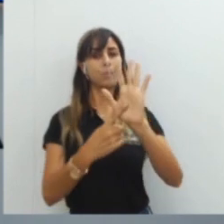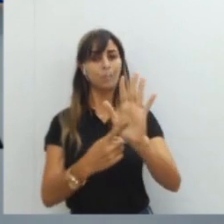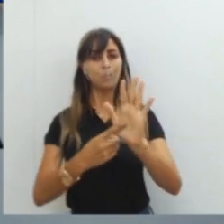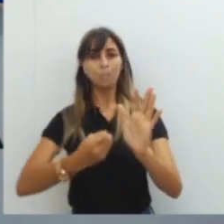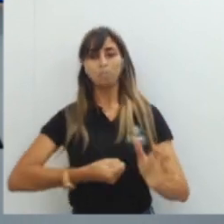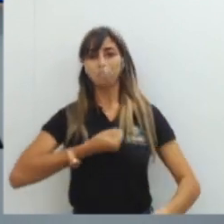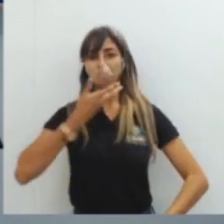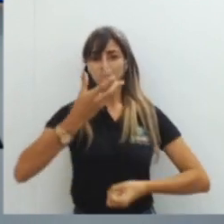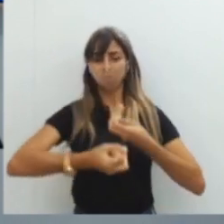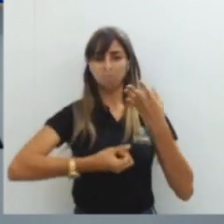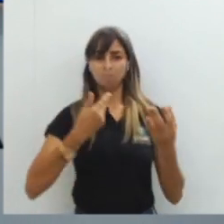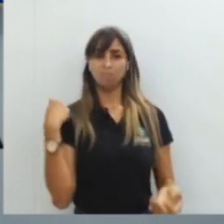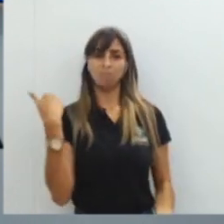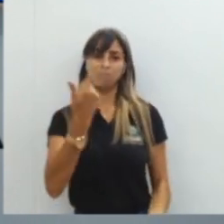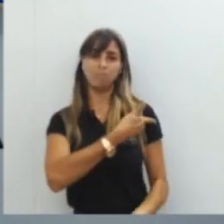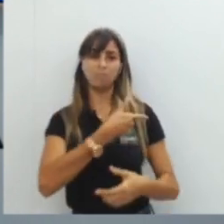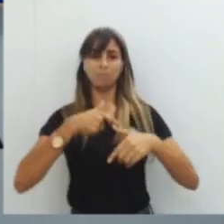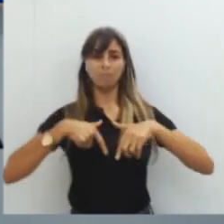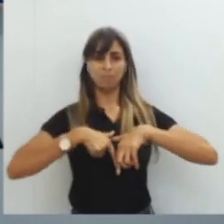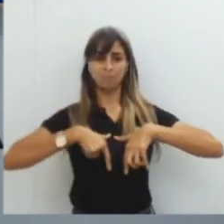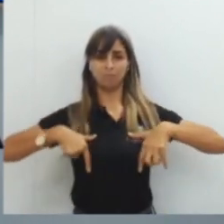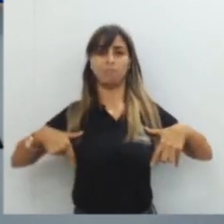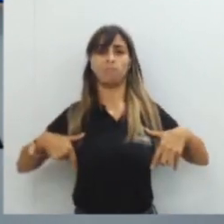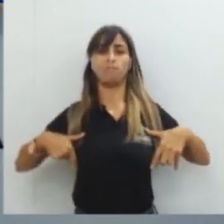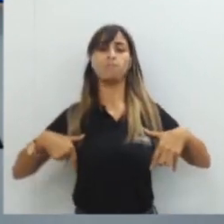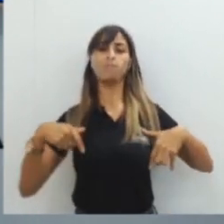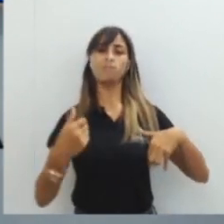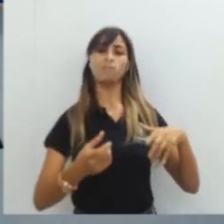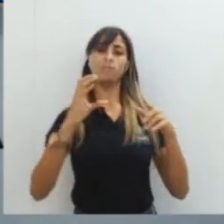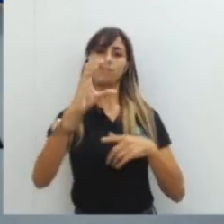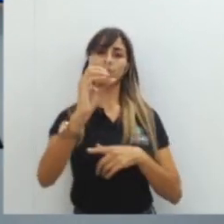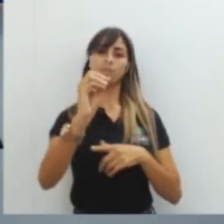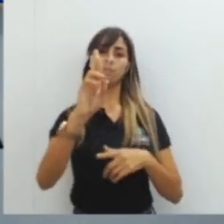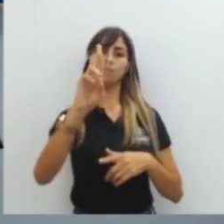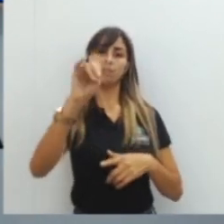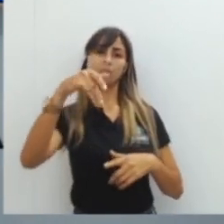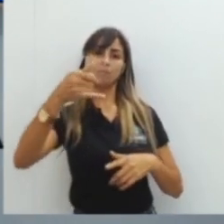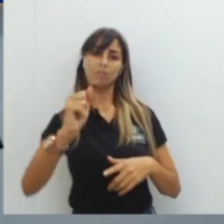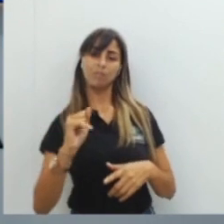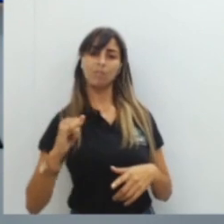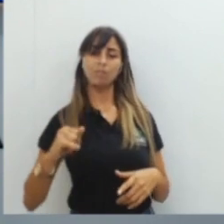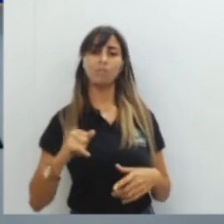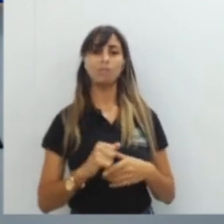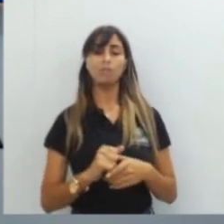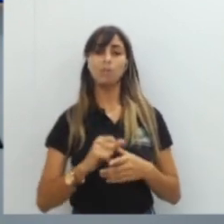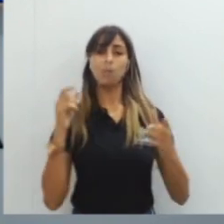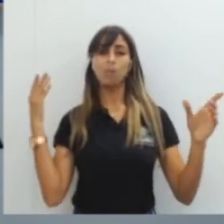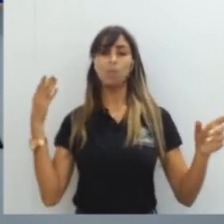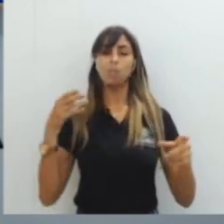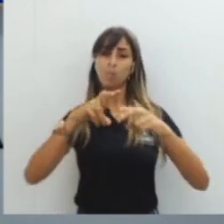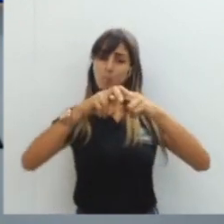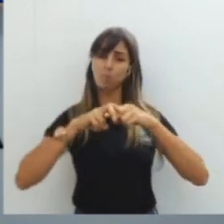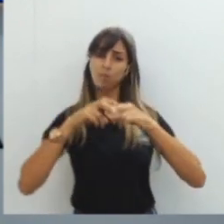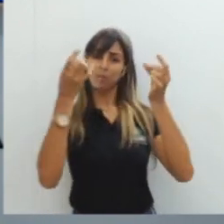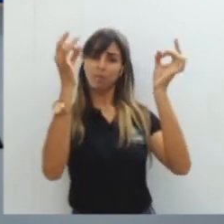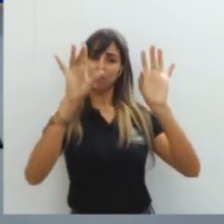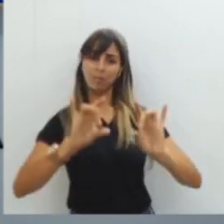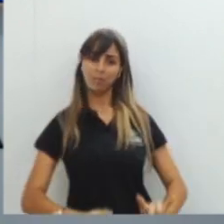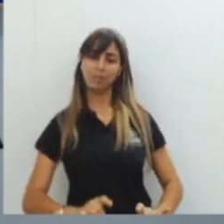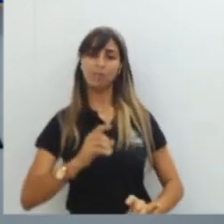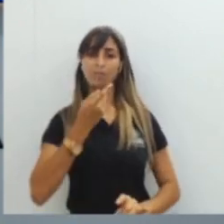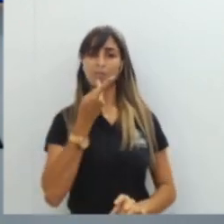aula, né? Eu vim com a camisa aqui que tem escrito coragem por um motivo especial, né? Eu gostaria de dizer a